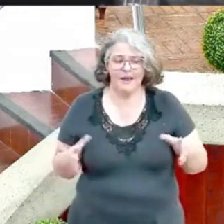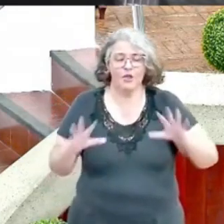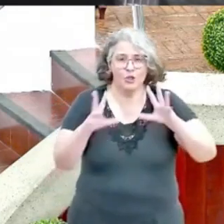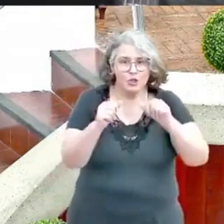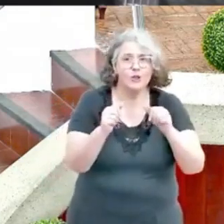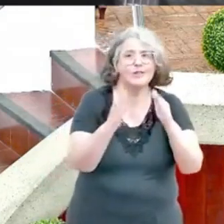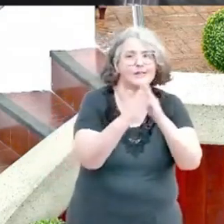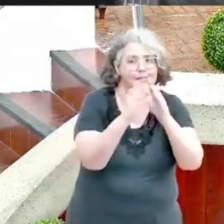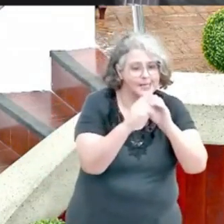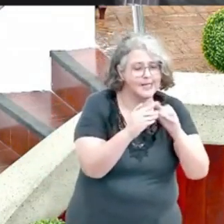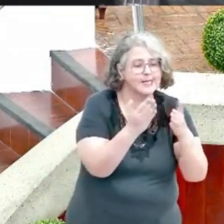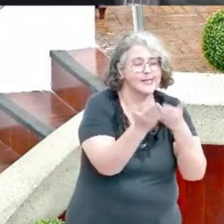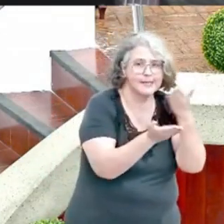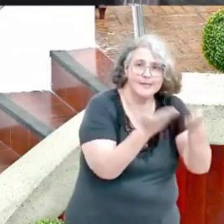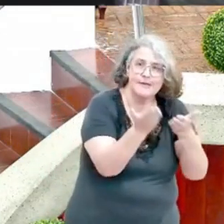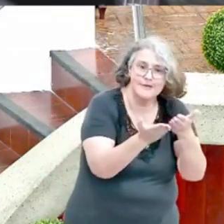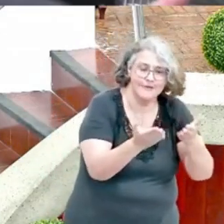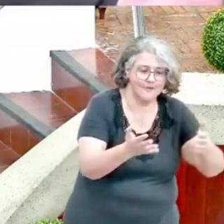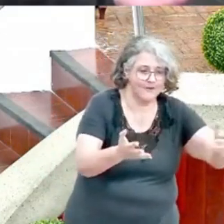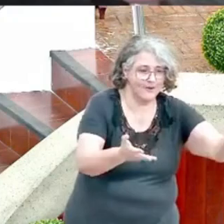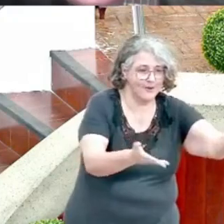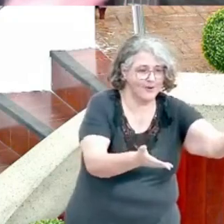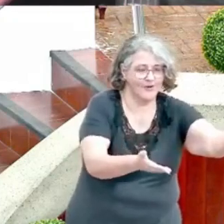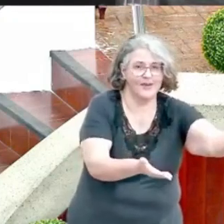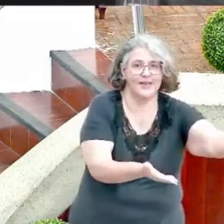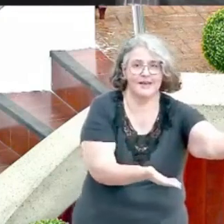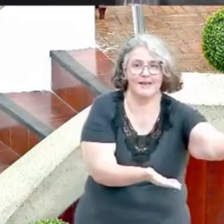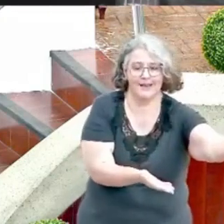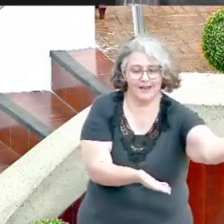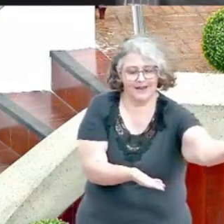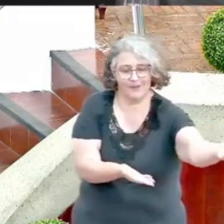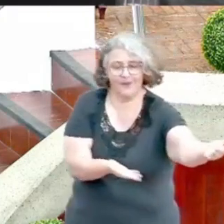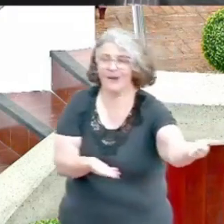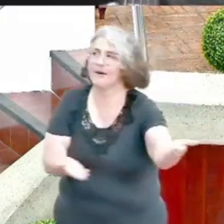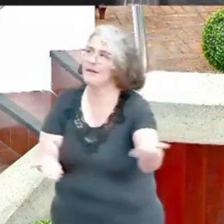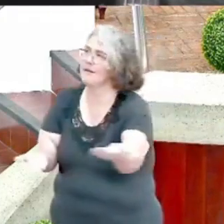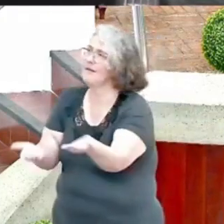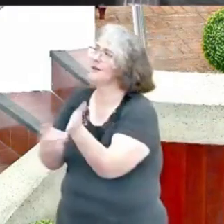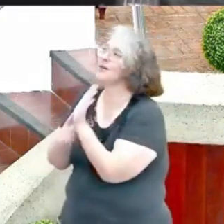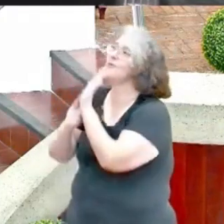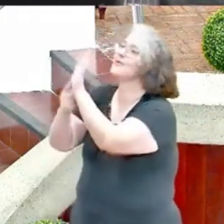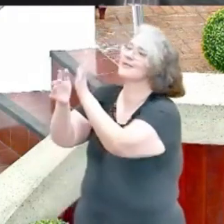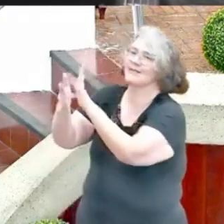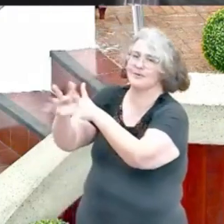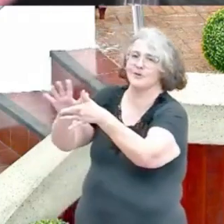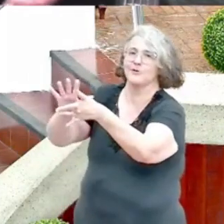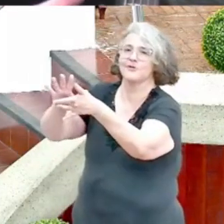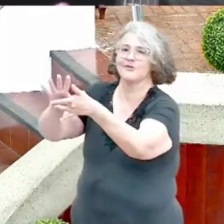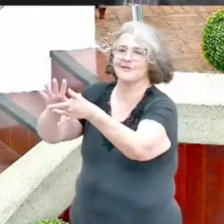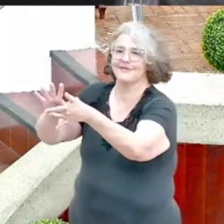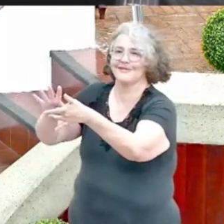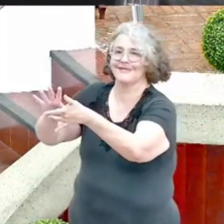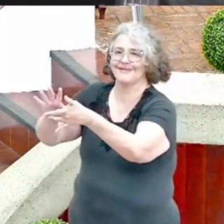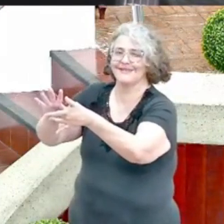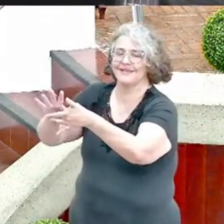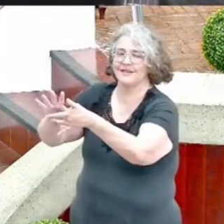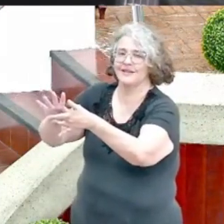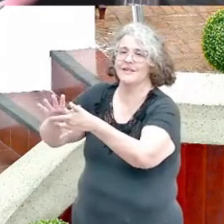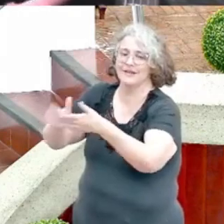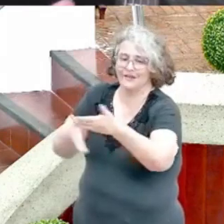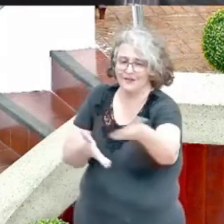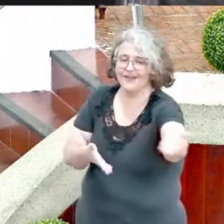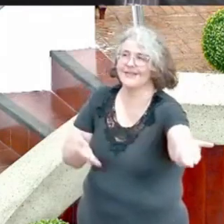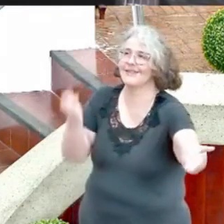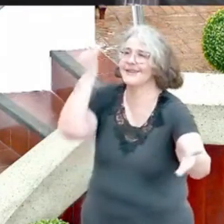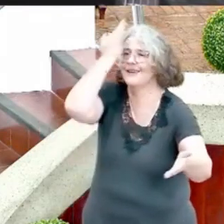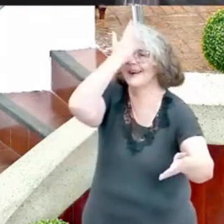serviu, mostrando ao Senhor os frutos da graça que Deus derramou sobre